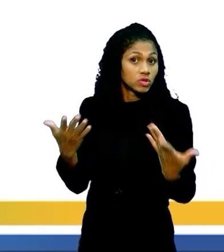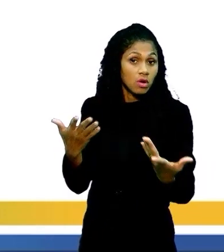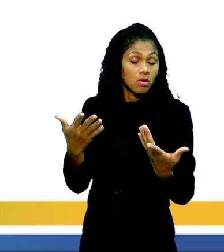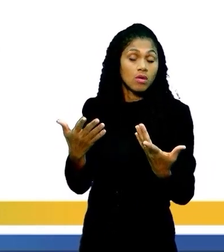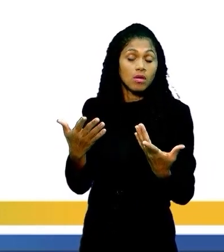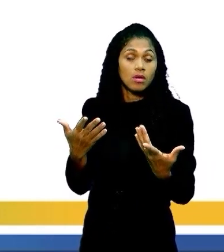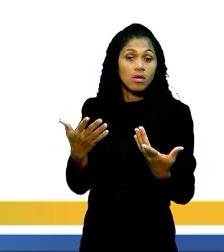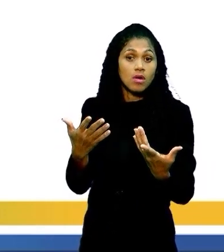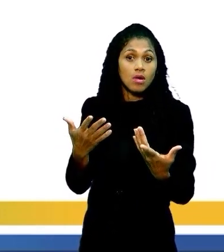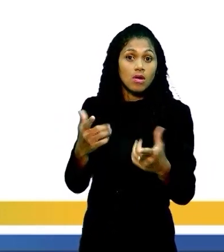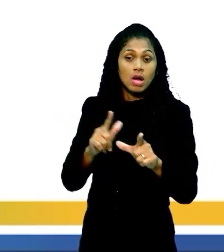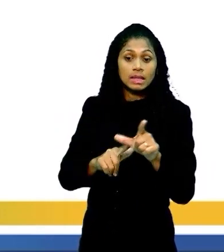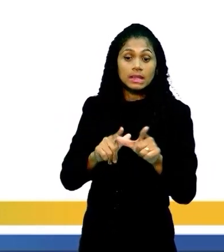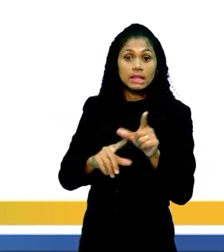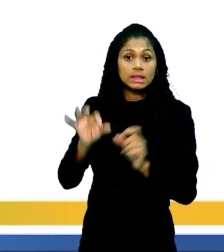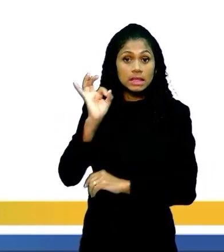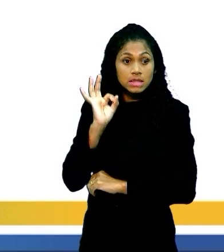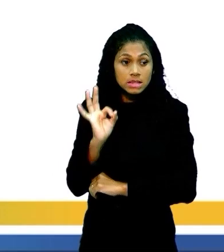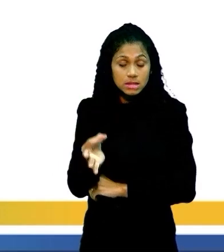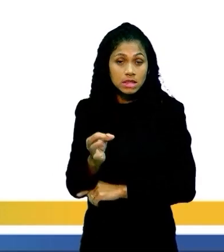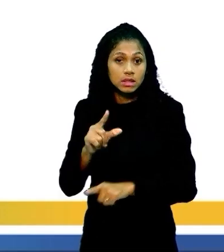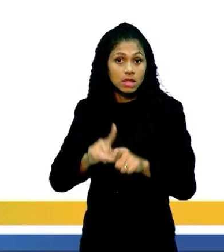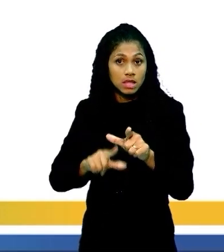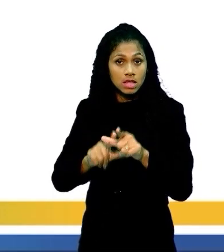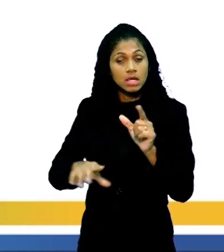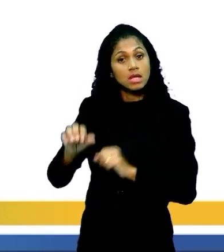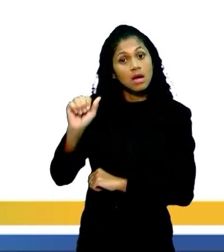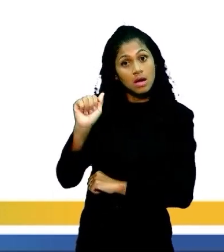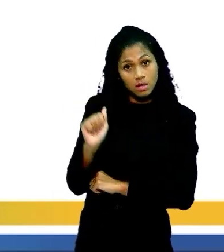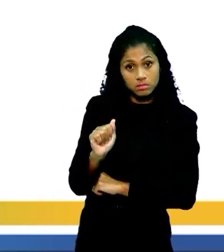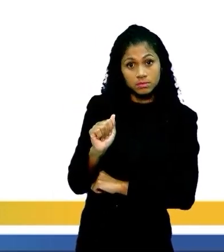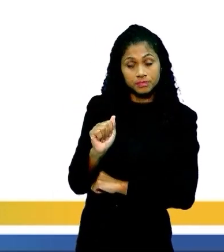a nossa alternativa correta é a letra A.